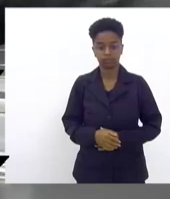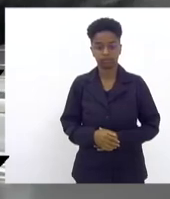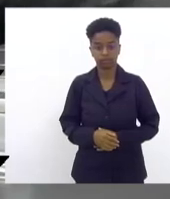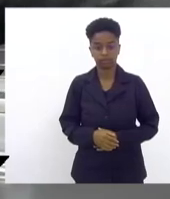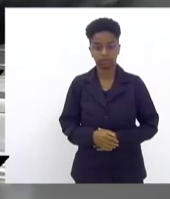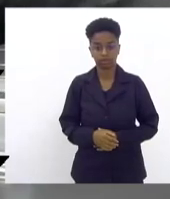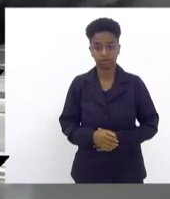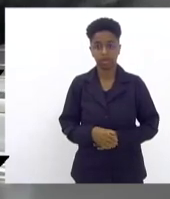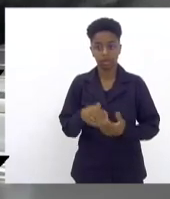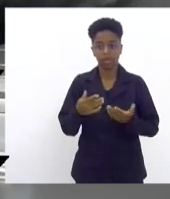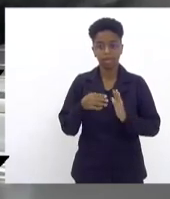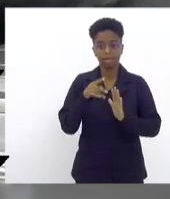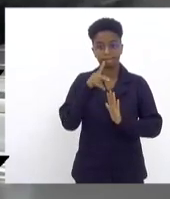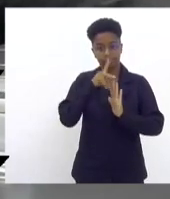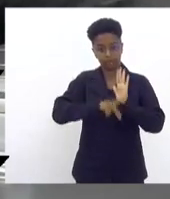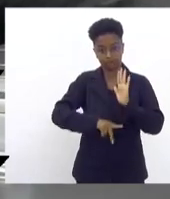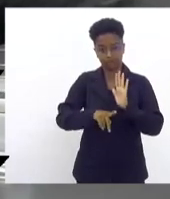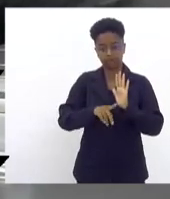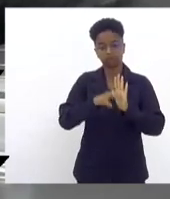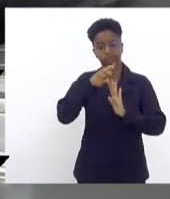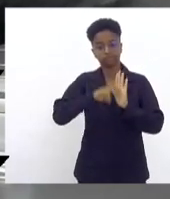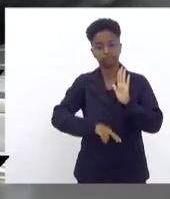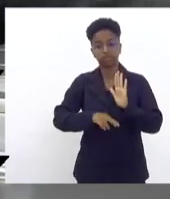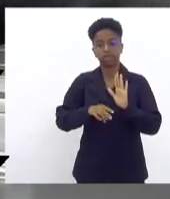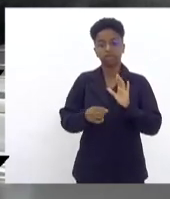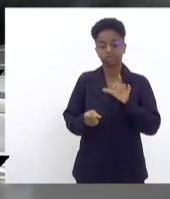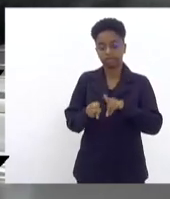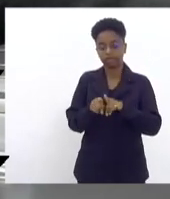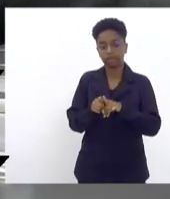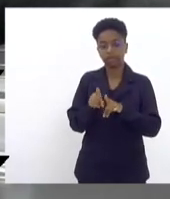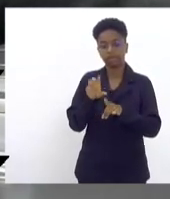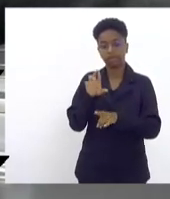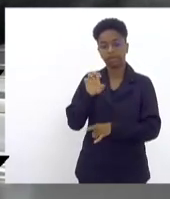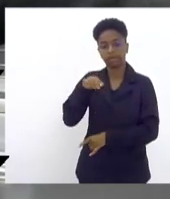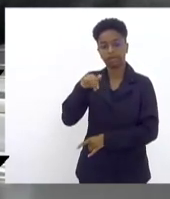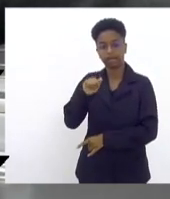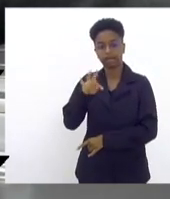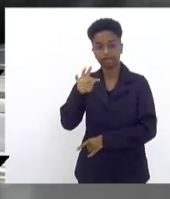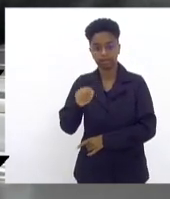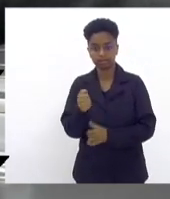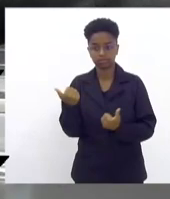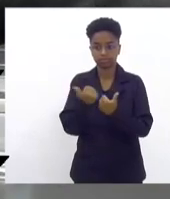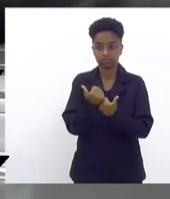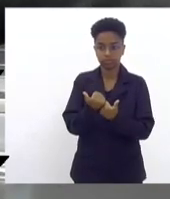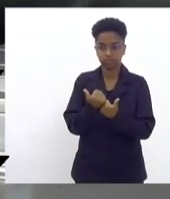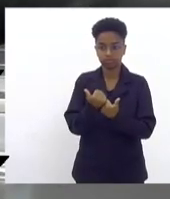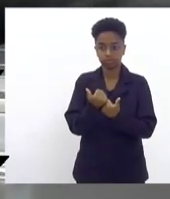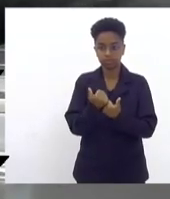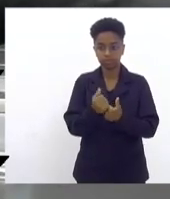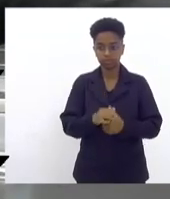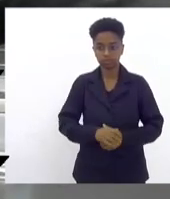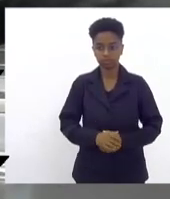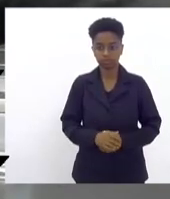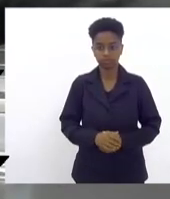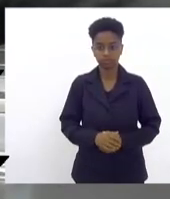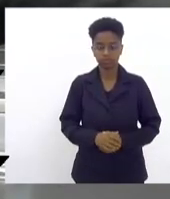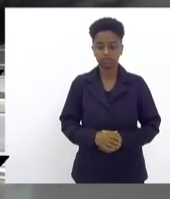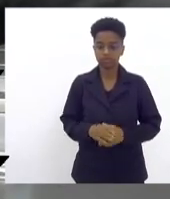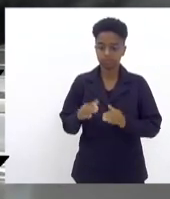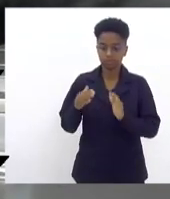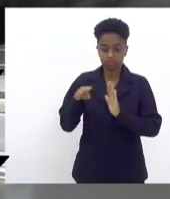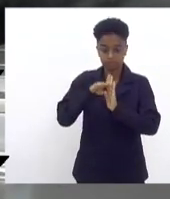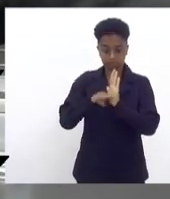É o projeto de relatoria do deputado Filipinho Raves, de autoria da deputada Renata Souza, que institui no âmbito da administração pública direta e indireta o programa de prevenção, capacitação